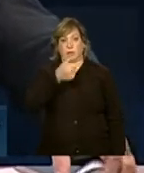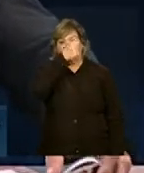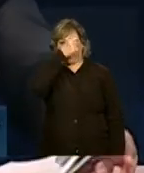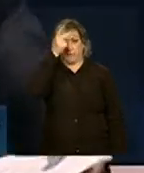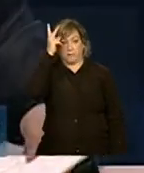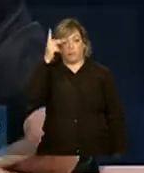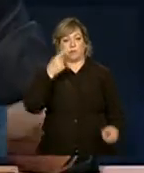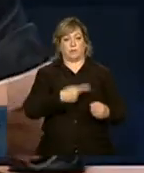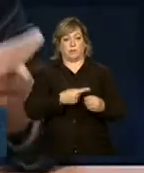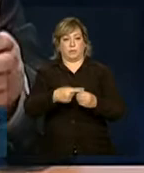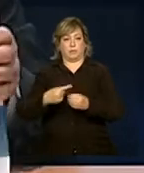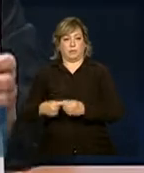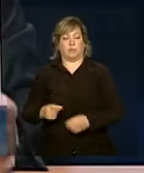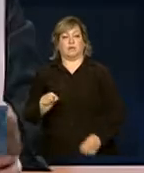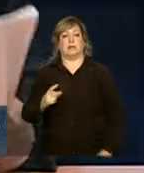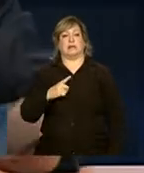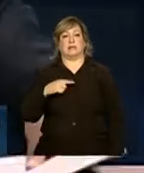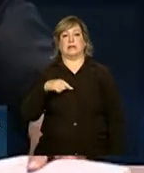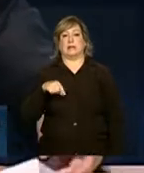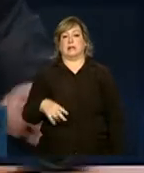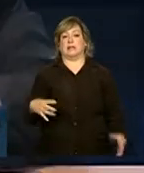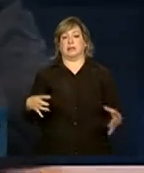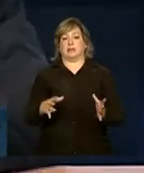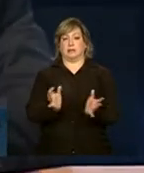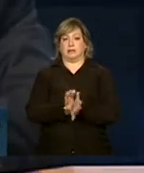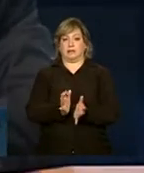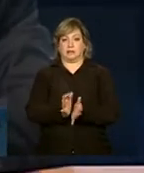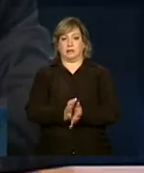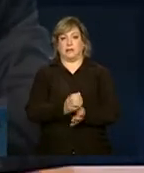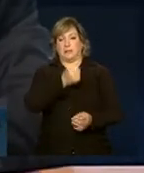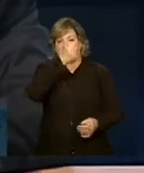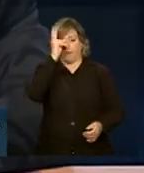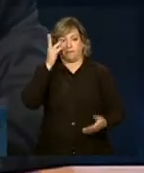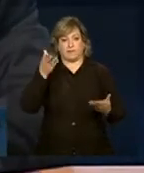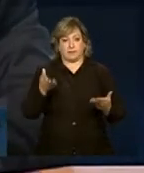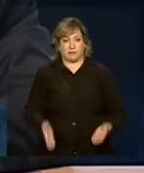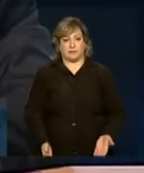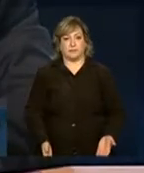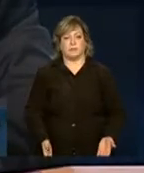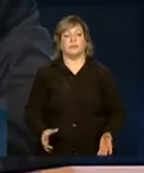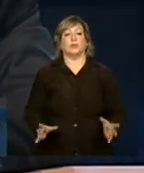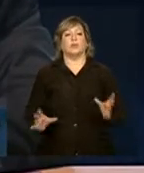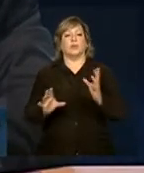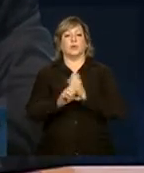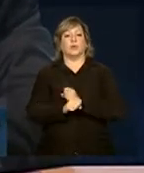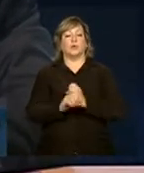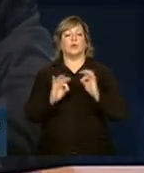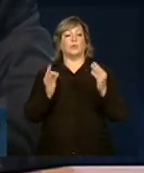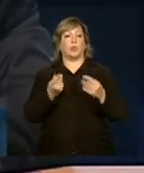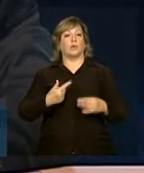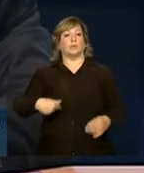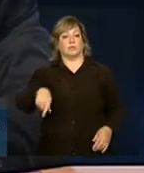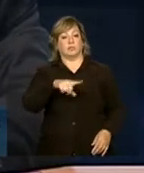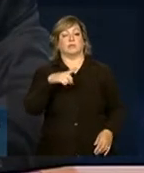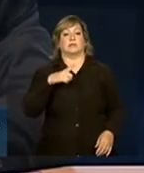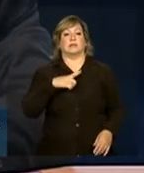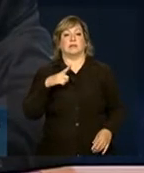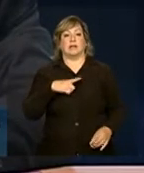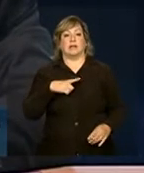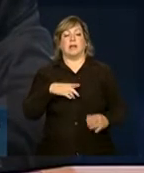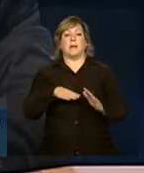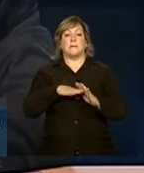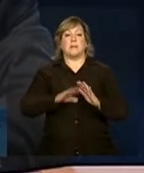municípios que têm parte dos prefeitos e prefeitas aqui somam-se todos eles são com menos de